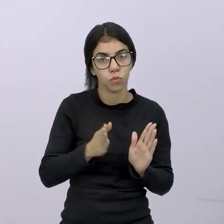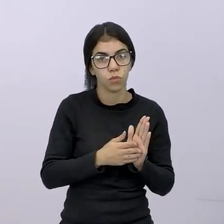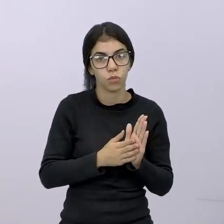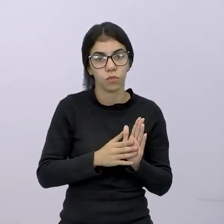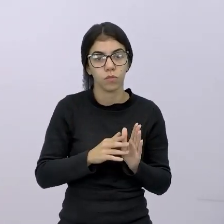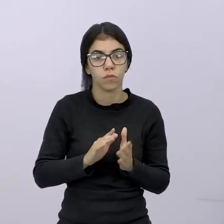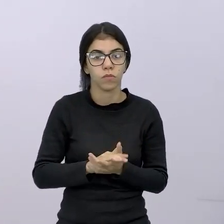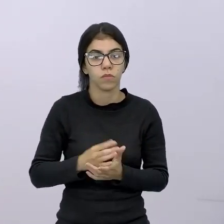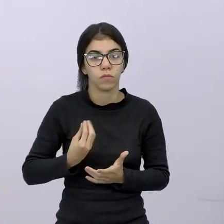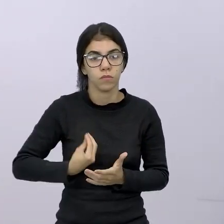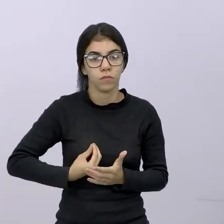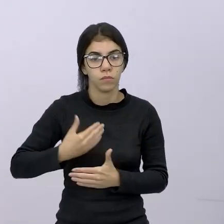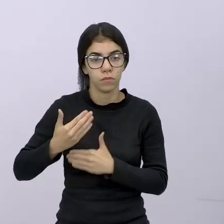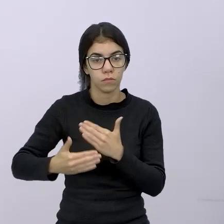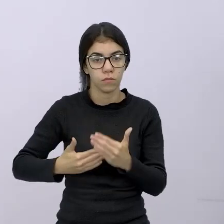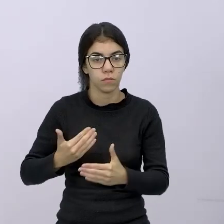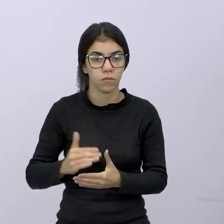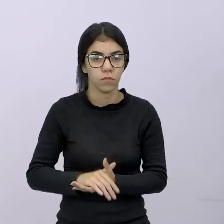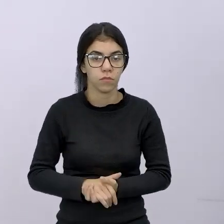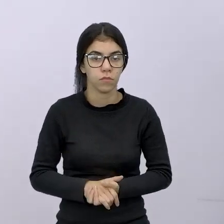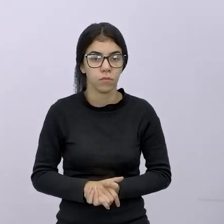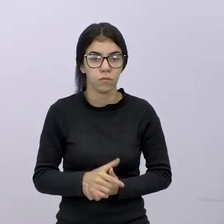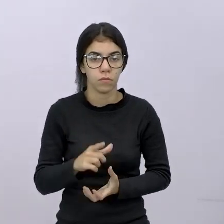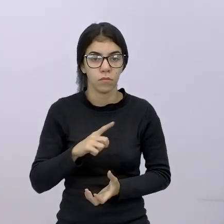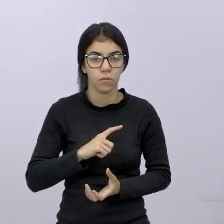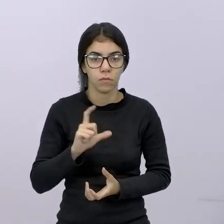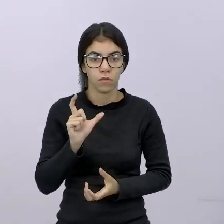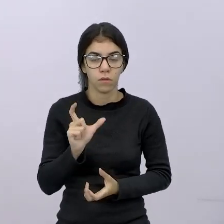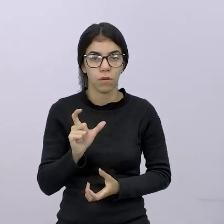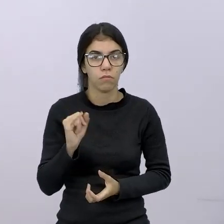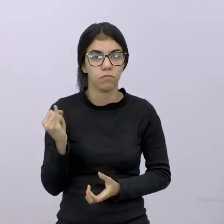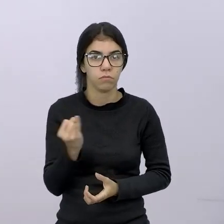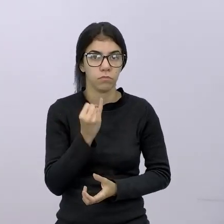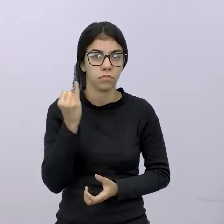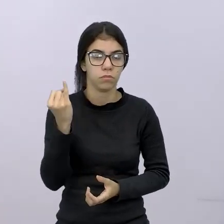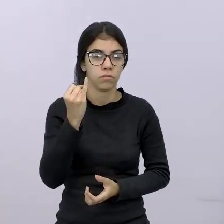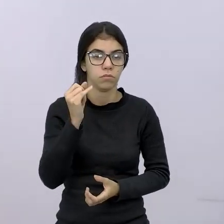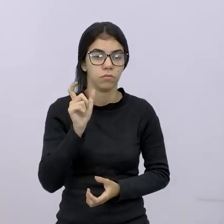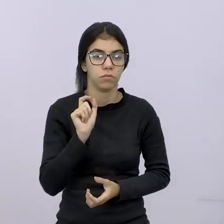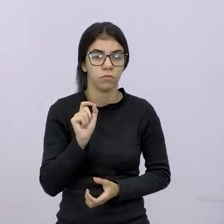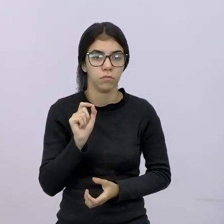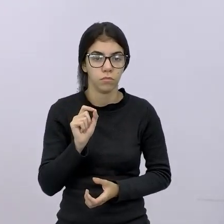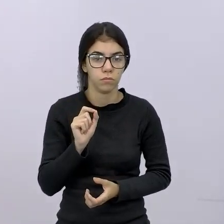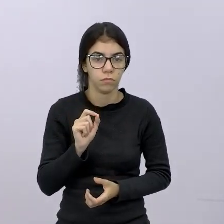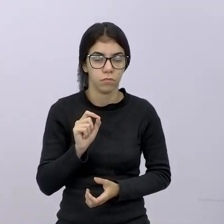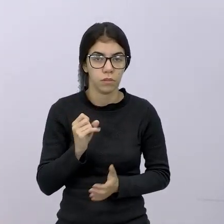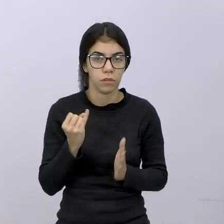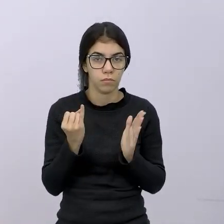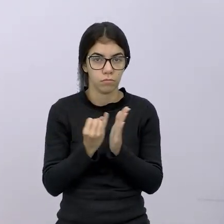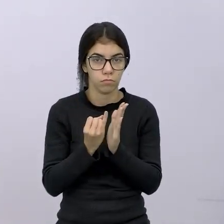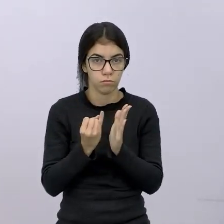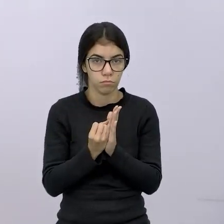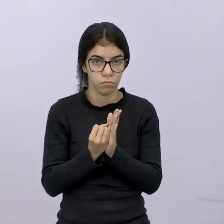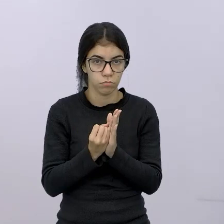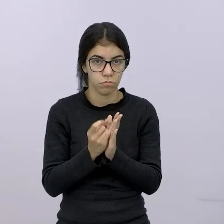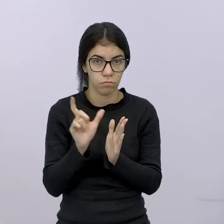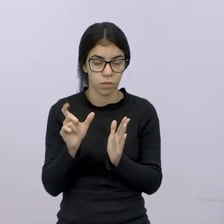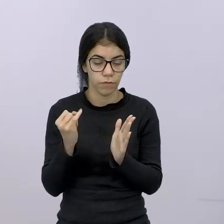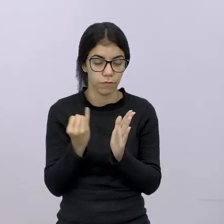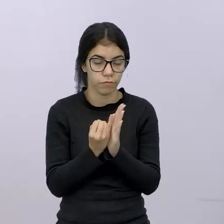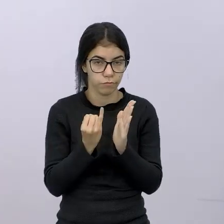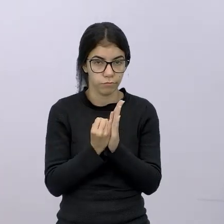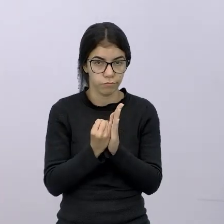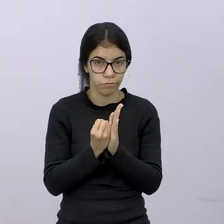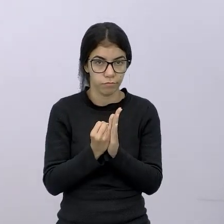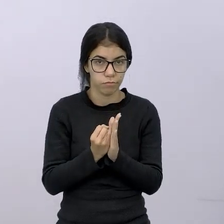que é justamente que tem uma palavra-chave, e essa palavra se chama identidade. Então,